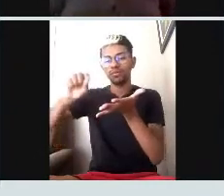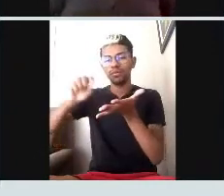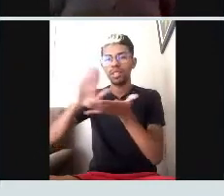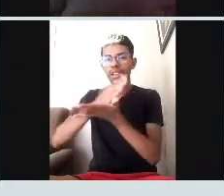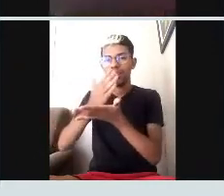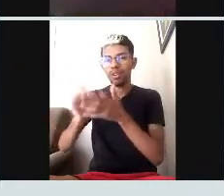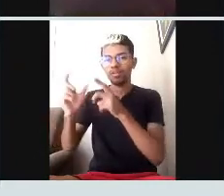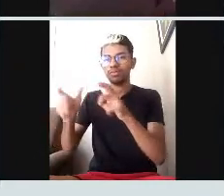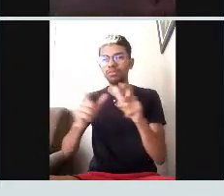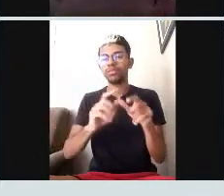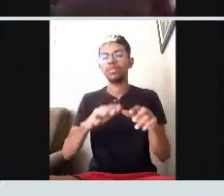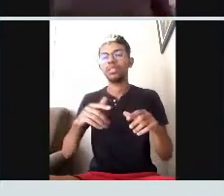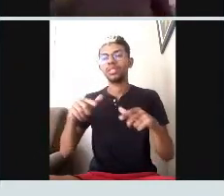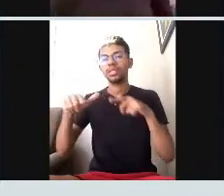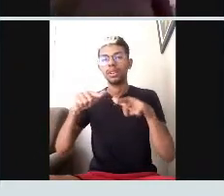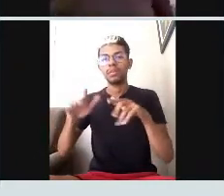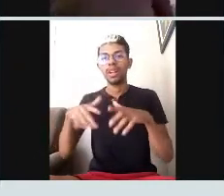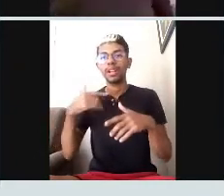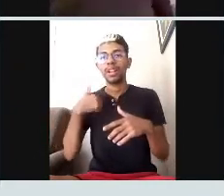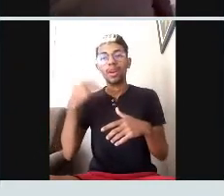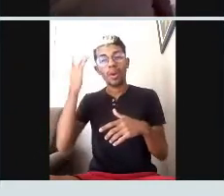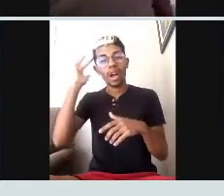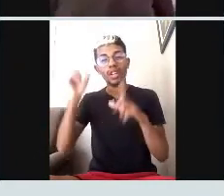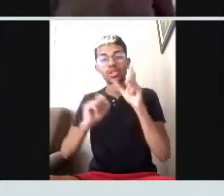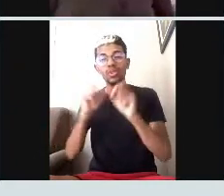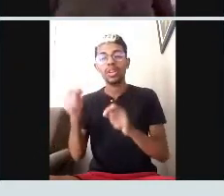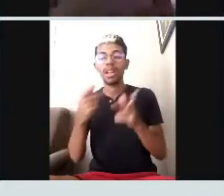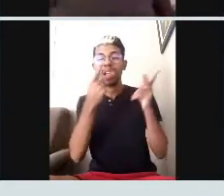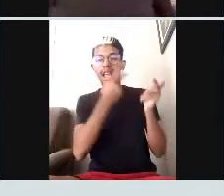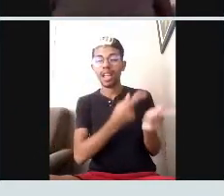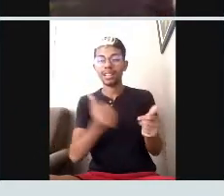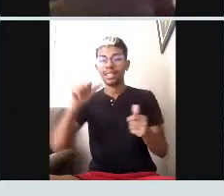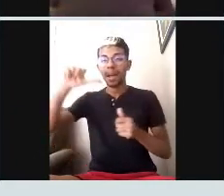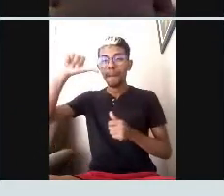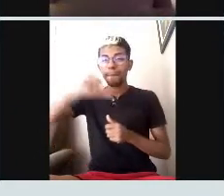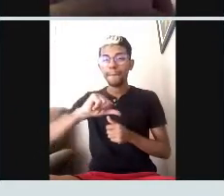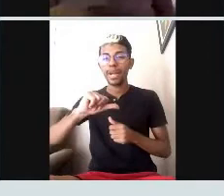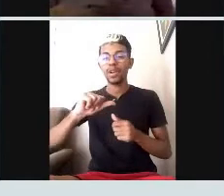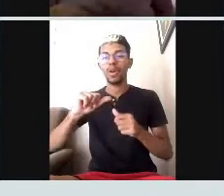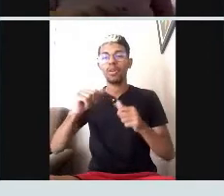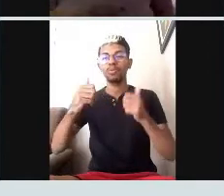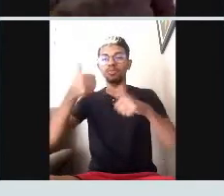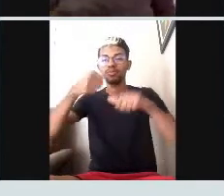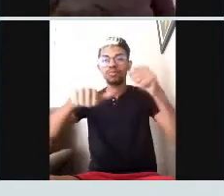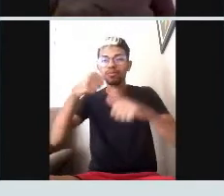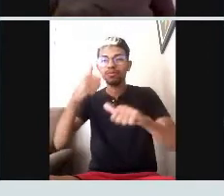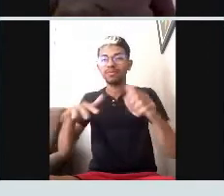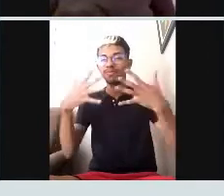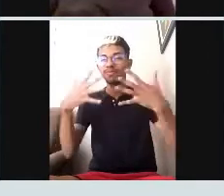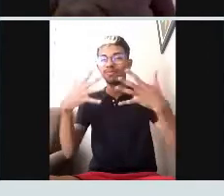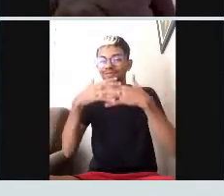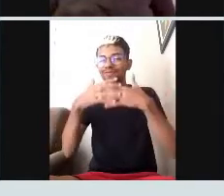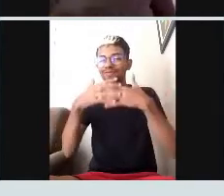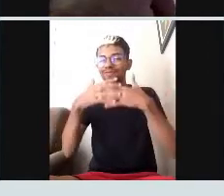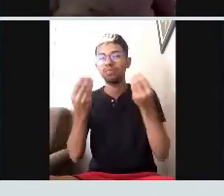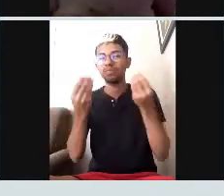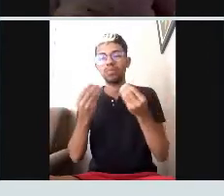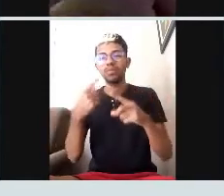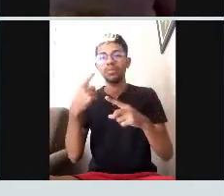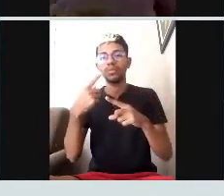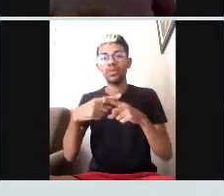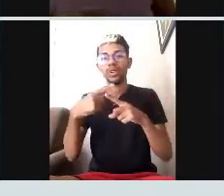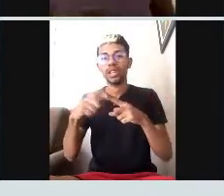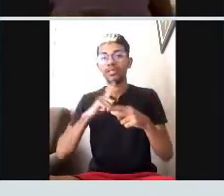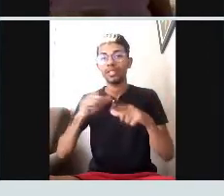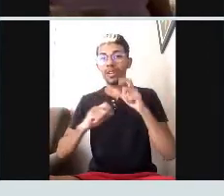eu digo que essa competência é mais complicada de se avaliar, porque ela se divide em 2 pontos. O primeiro é você realmente estar